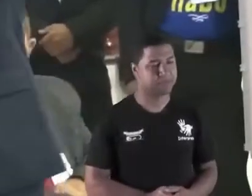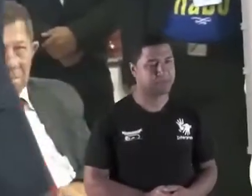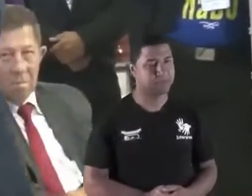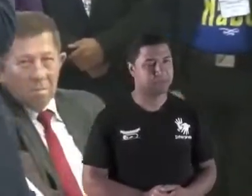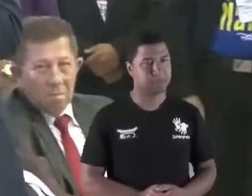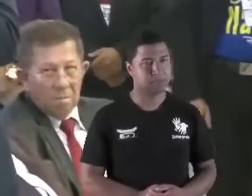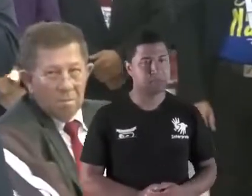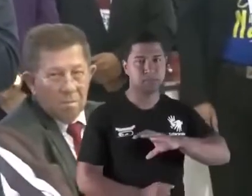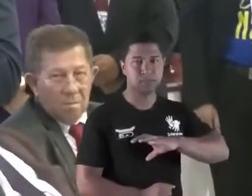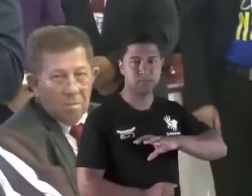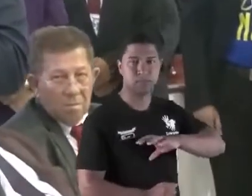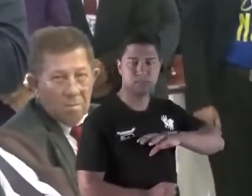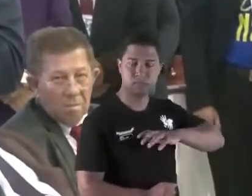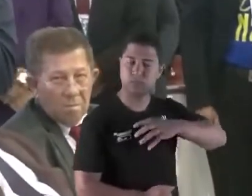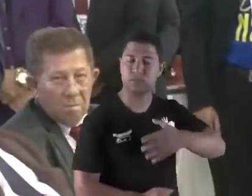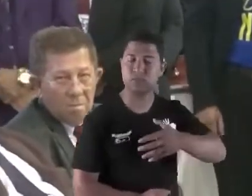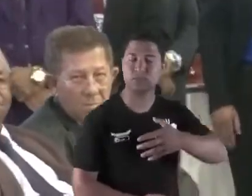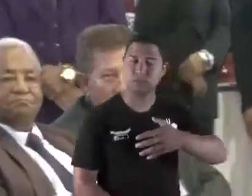Coragem,